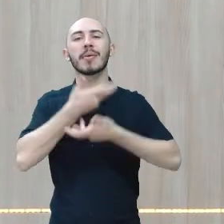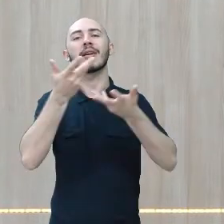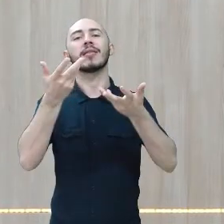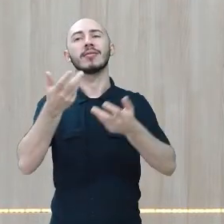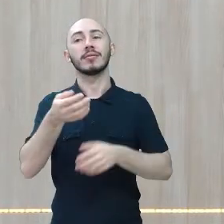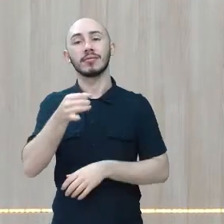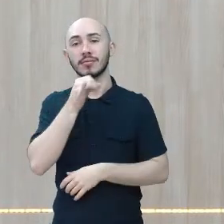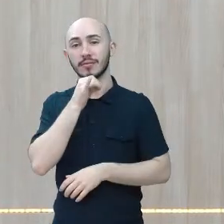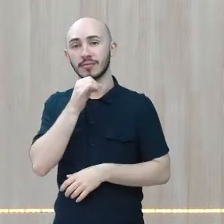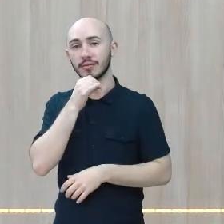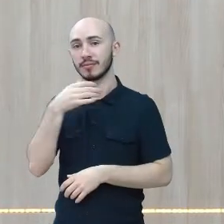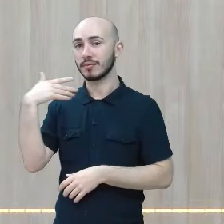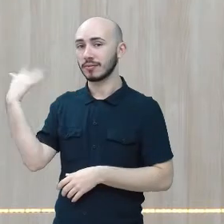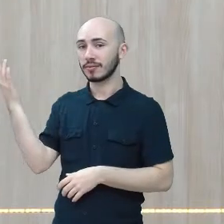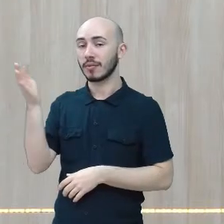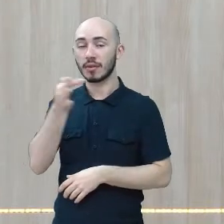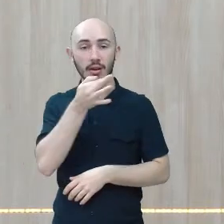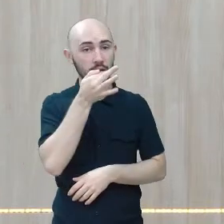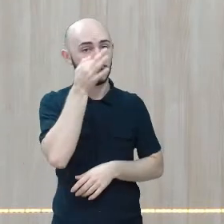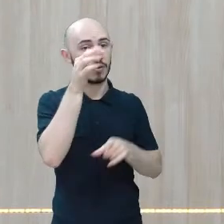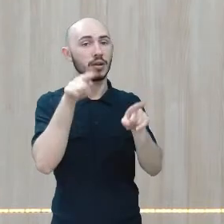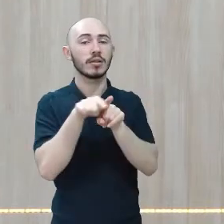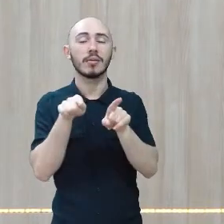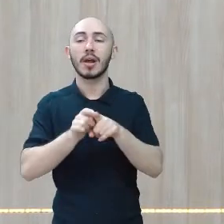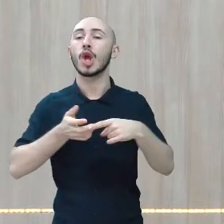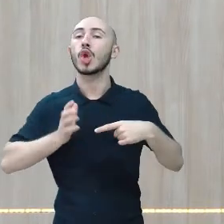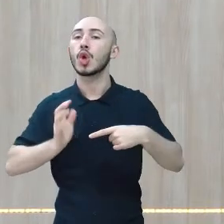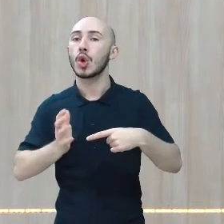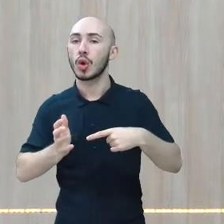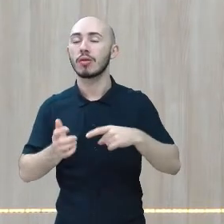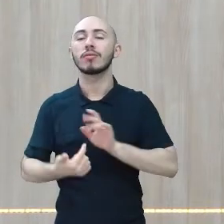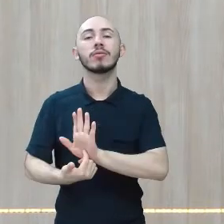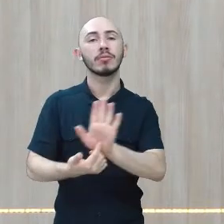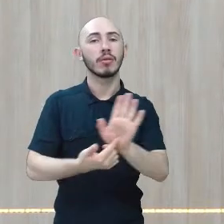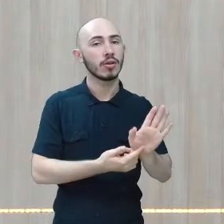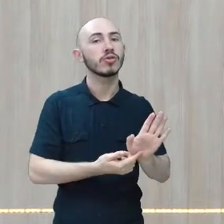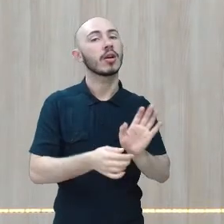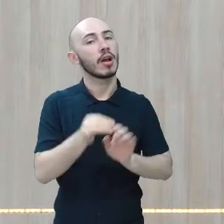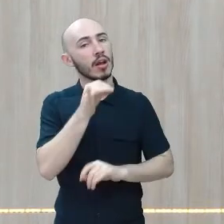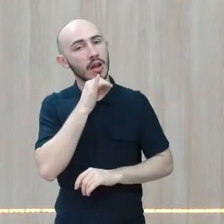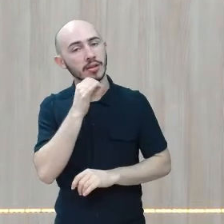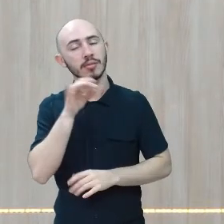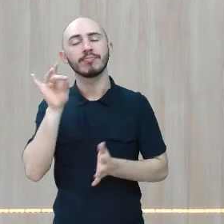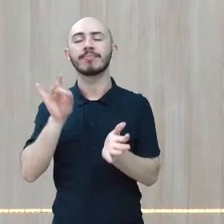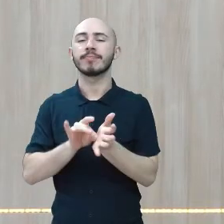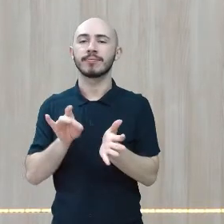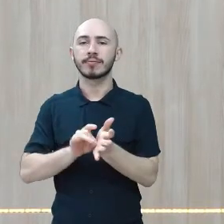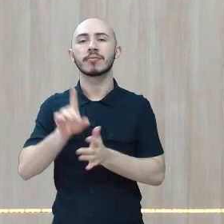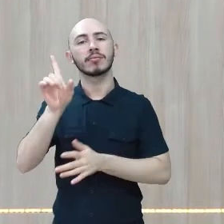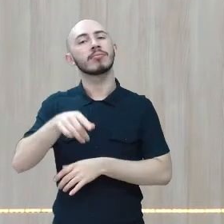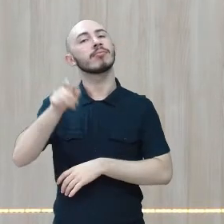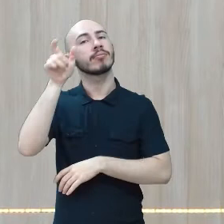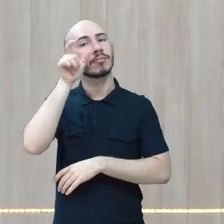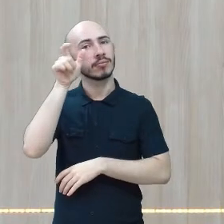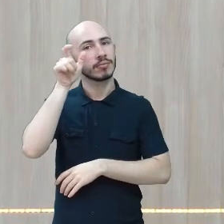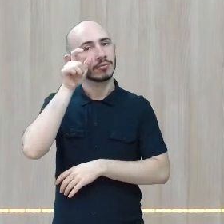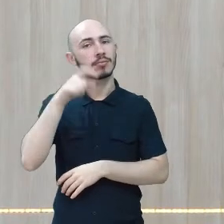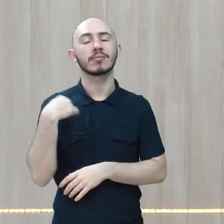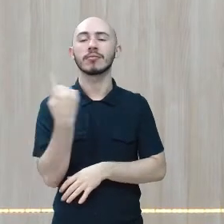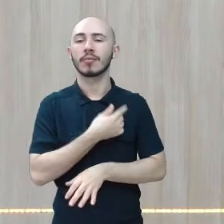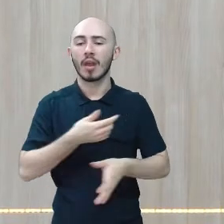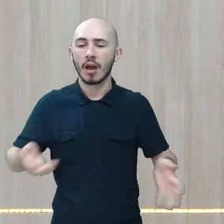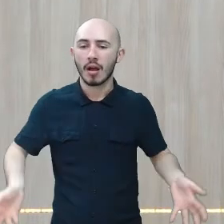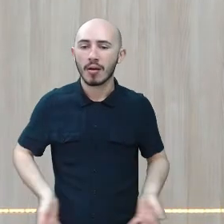da flor e do motor são exemplos que realmente é interessante e nos leva